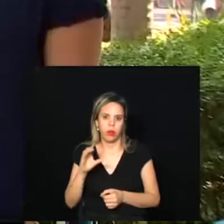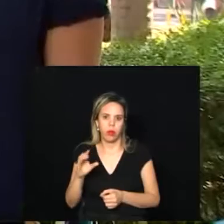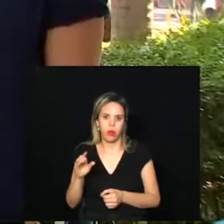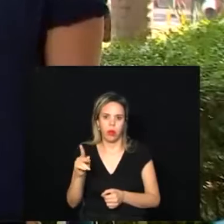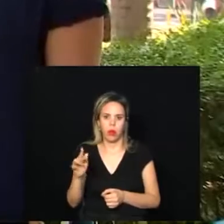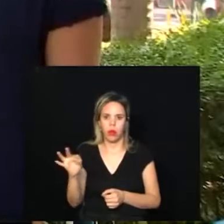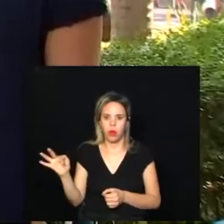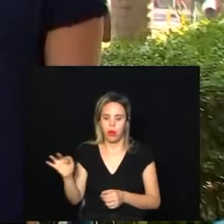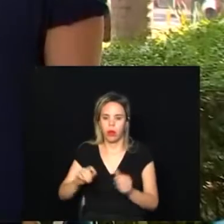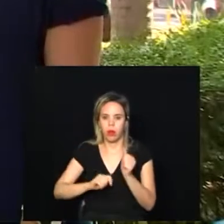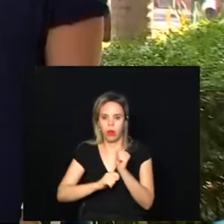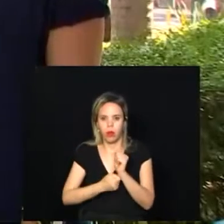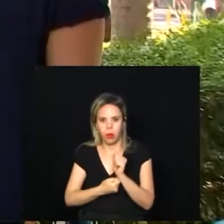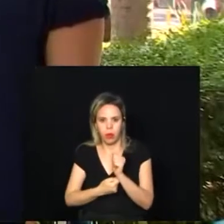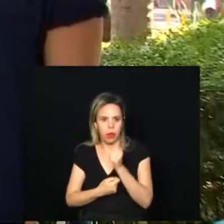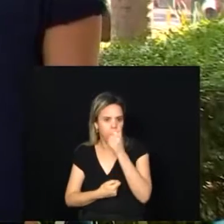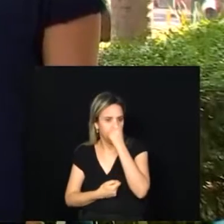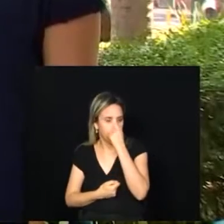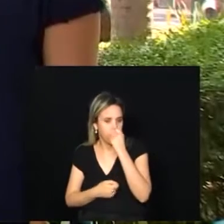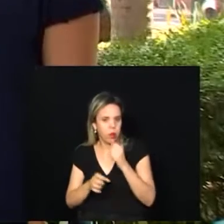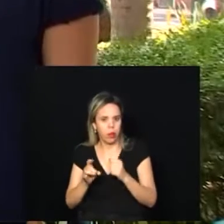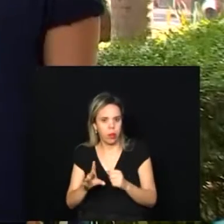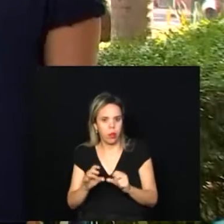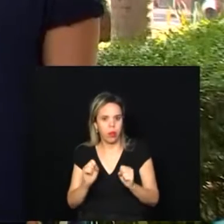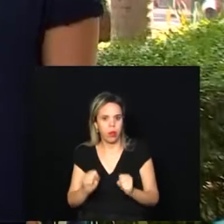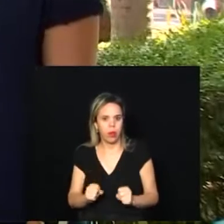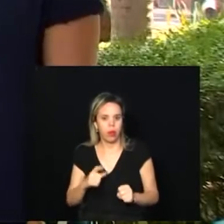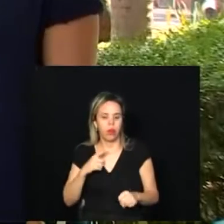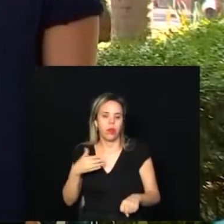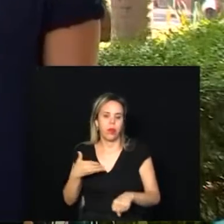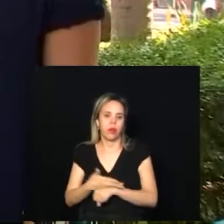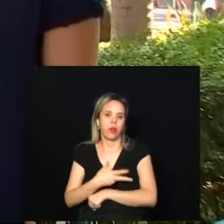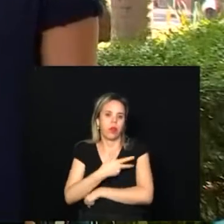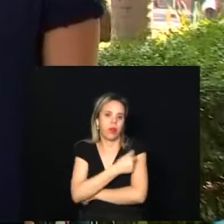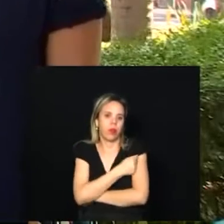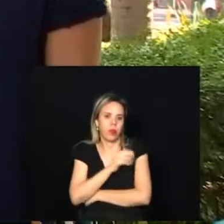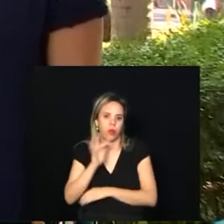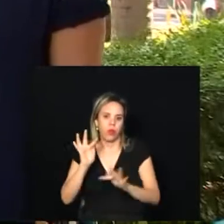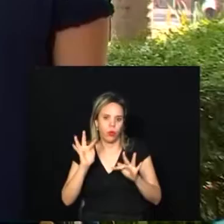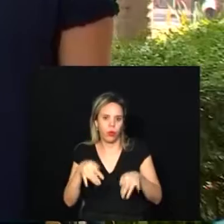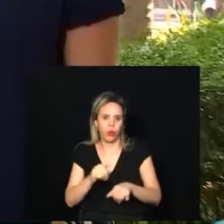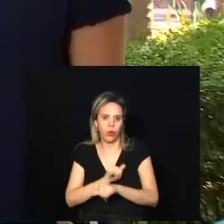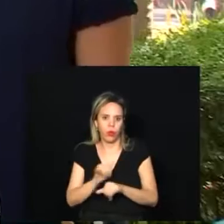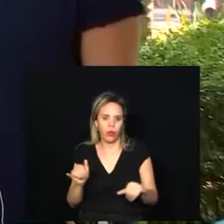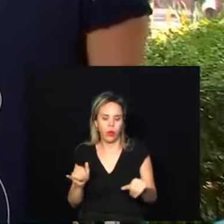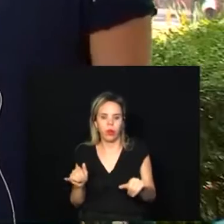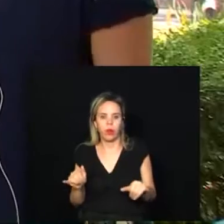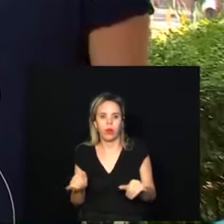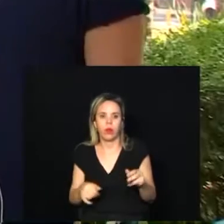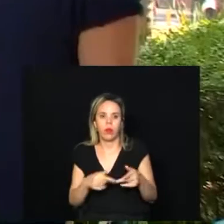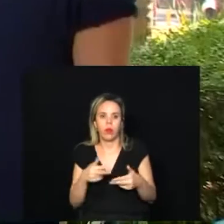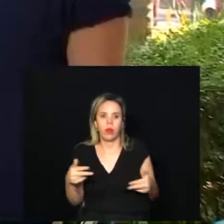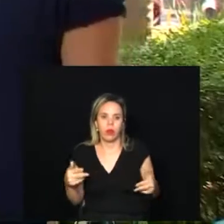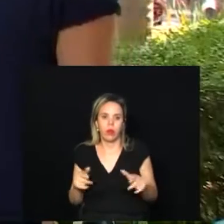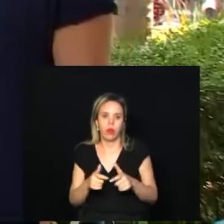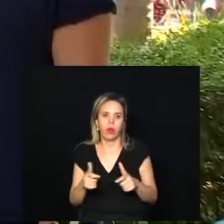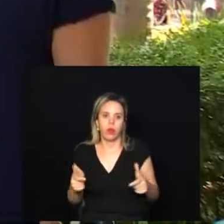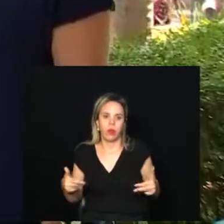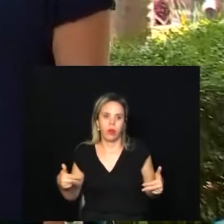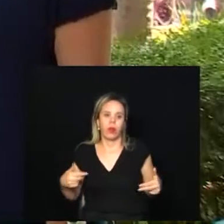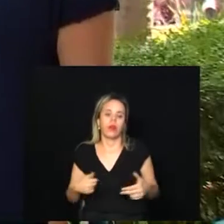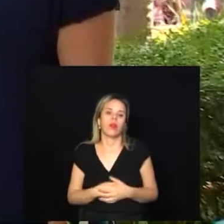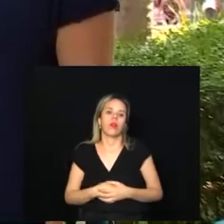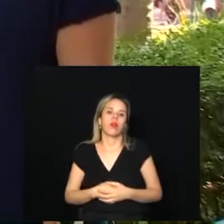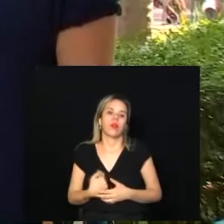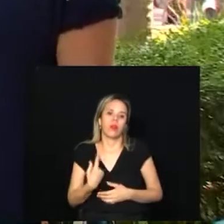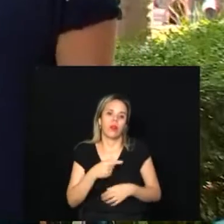CPF bloqueado e só poderá ter acesso à vacinação no final da campanha. Bom que as coisas estão avançando, né, Ana?